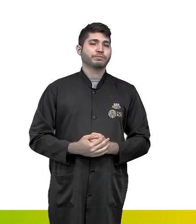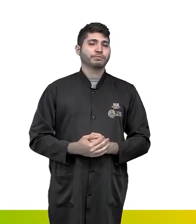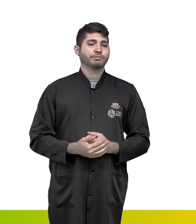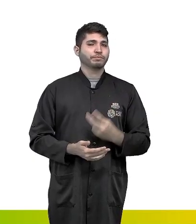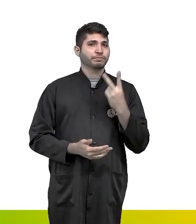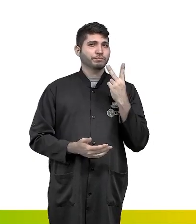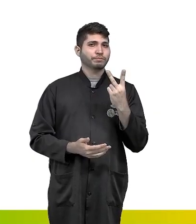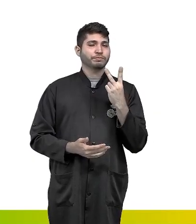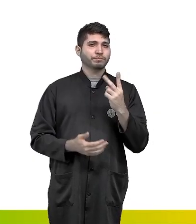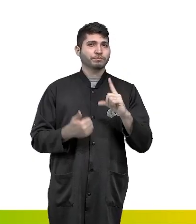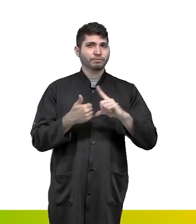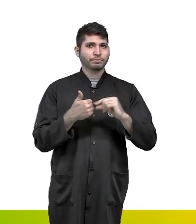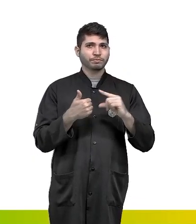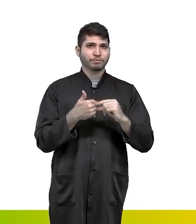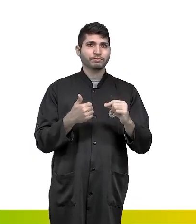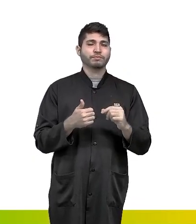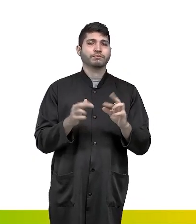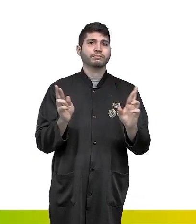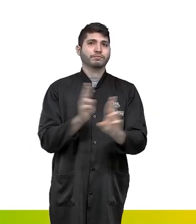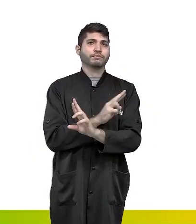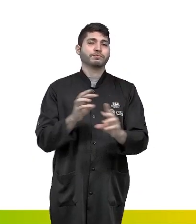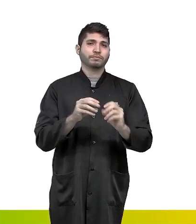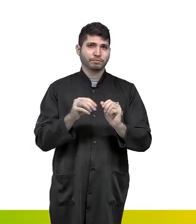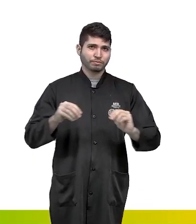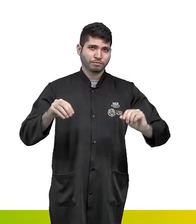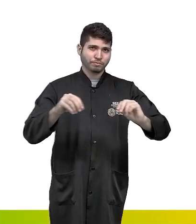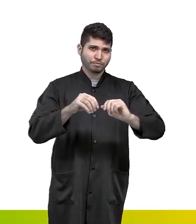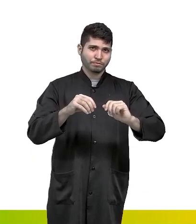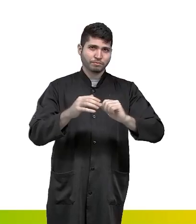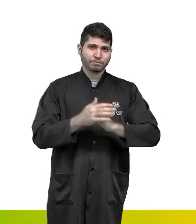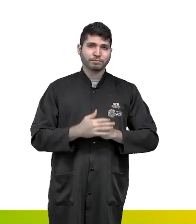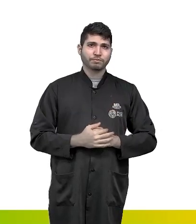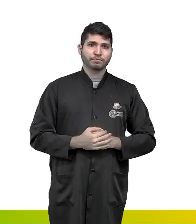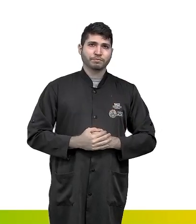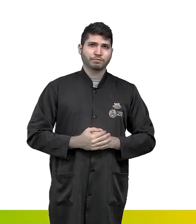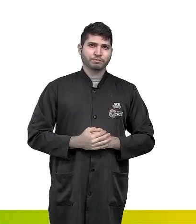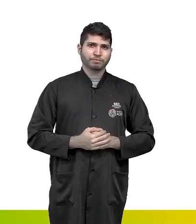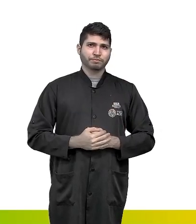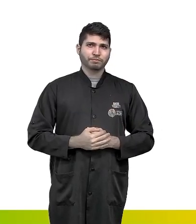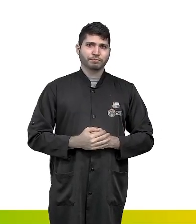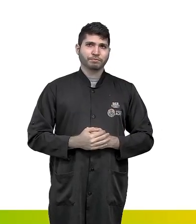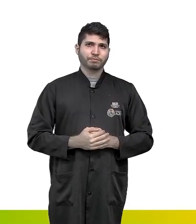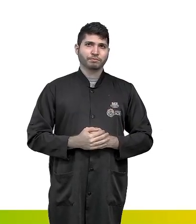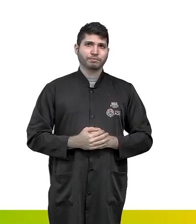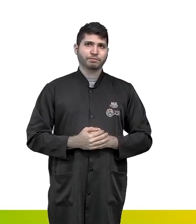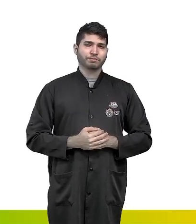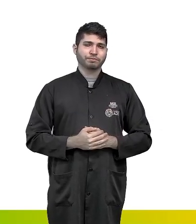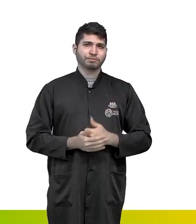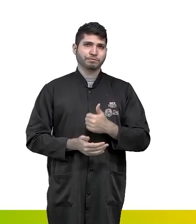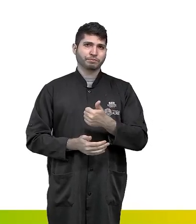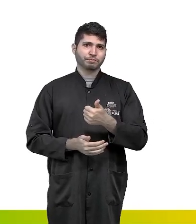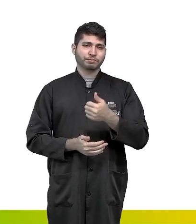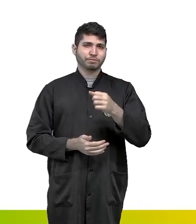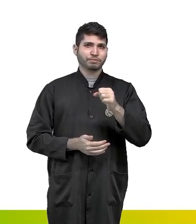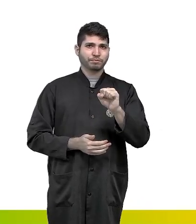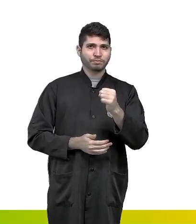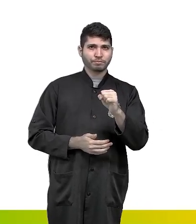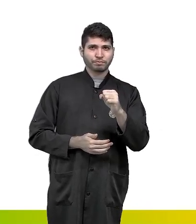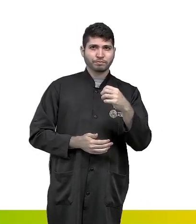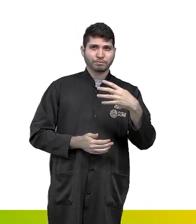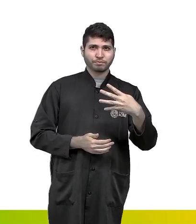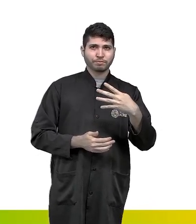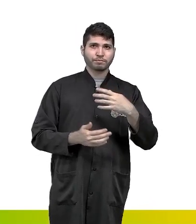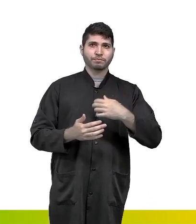aqui que falam da questão de terra no Brasil, principalmente o 184 e o 186. Olha só o que eles